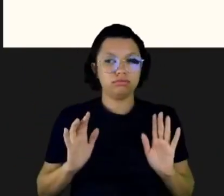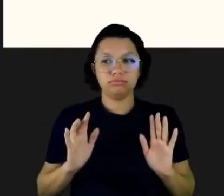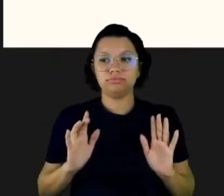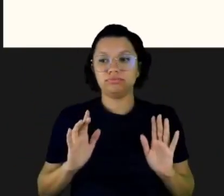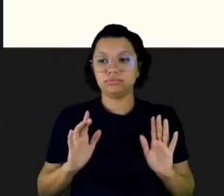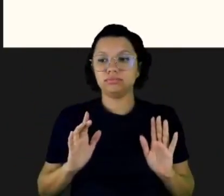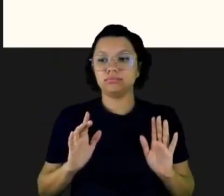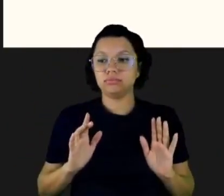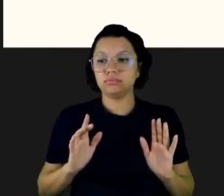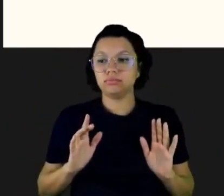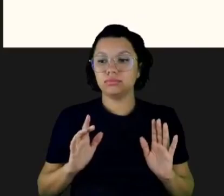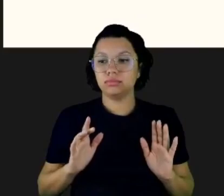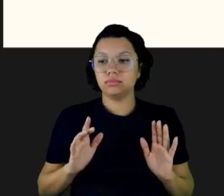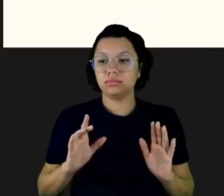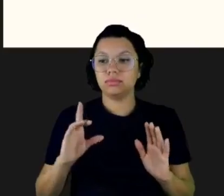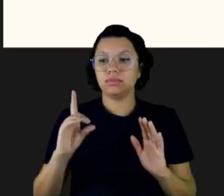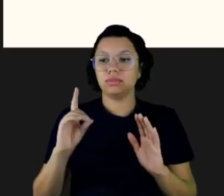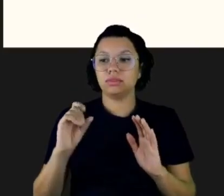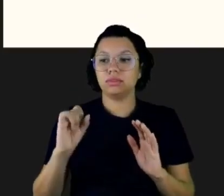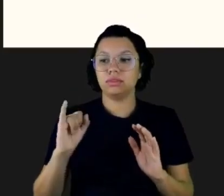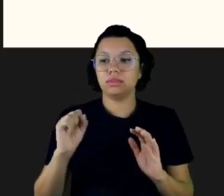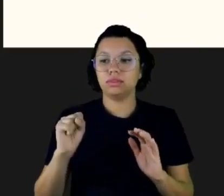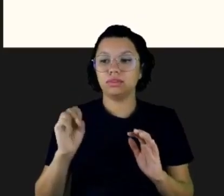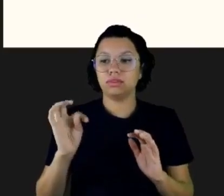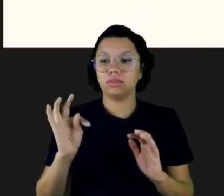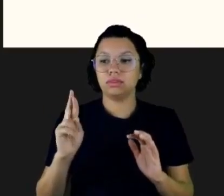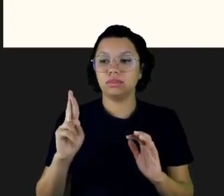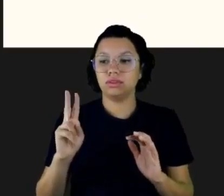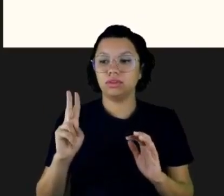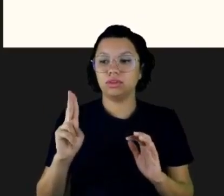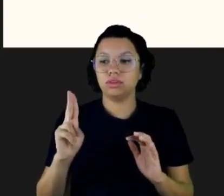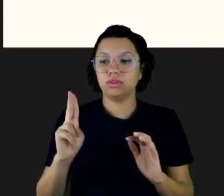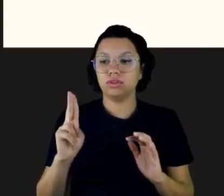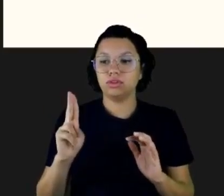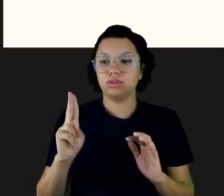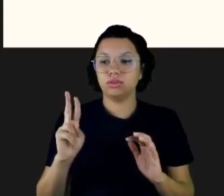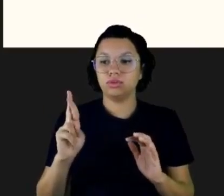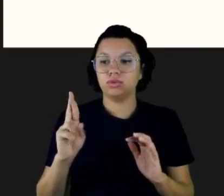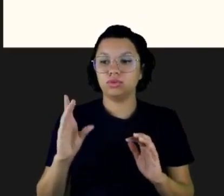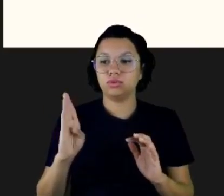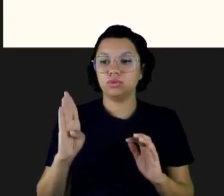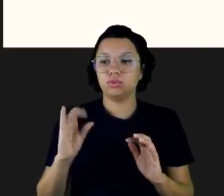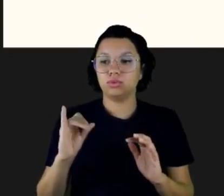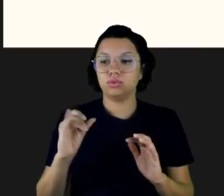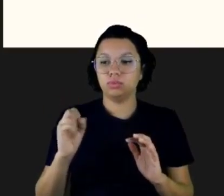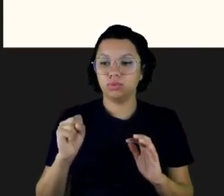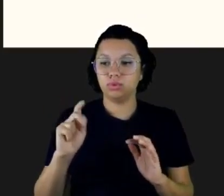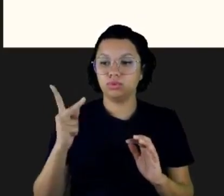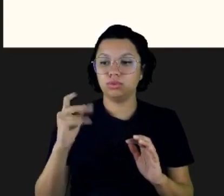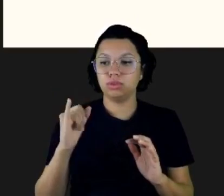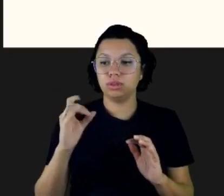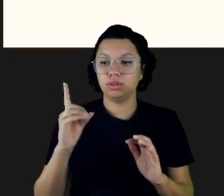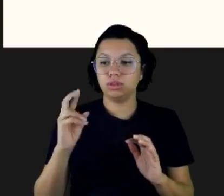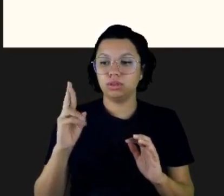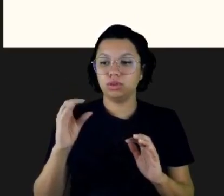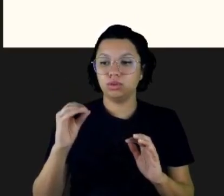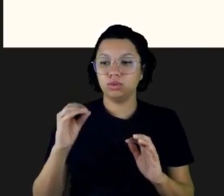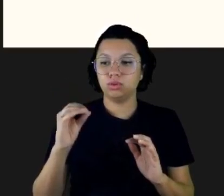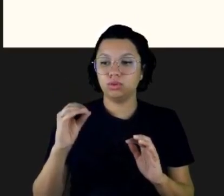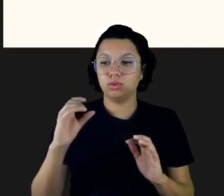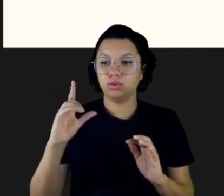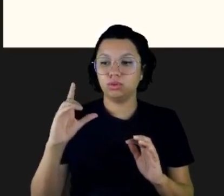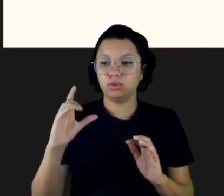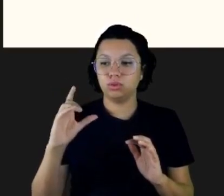por HIV. Então, quando isso é tratado, medicado ou cirurgicamente, o quadro reverte. Agora,